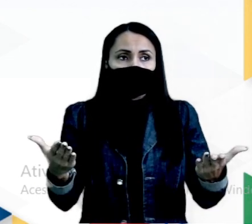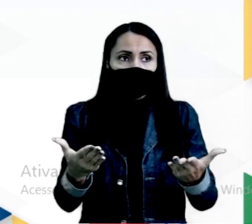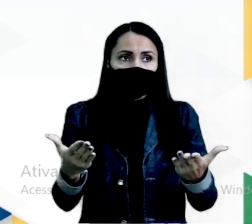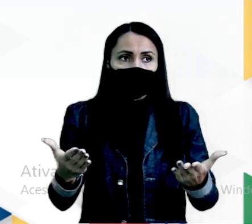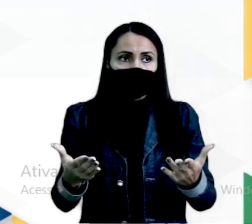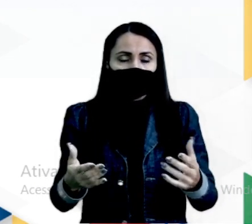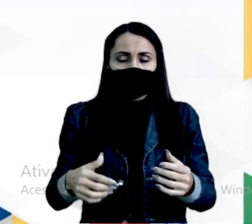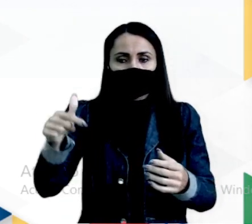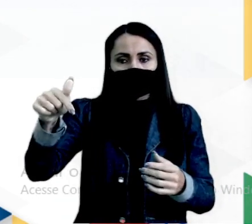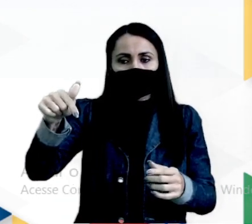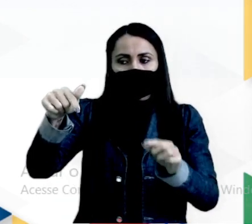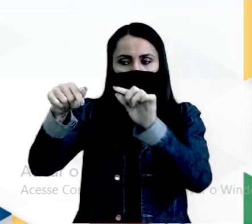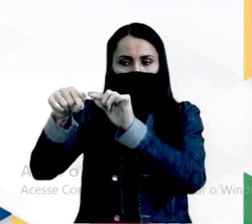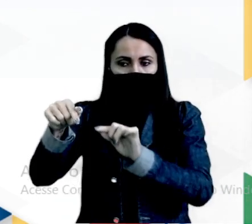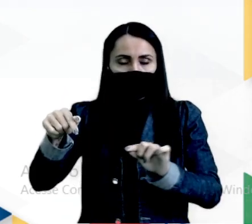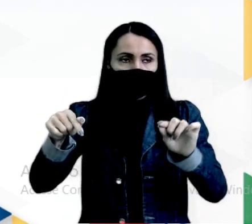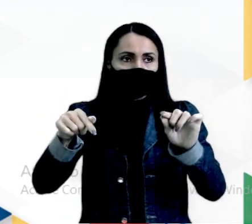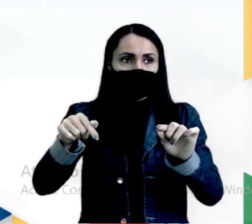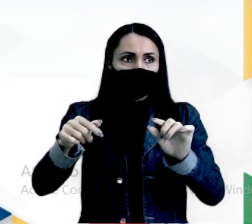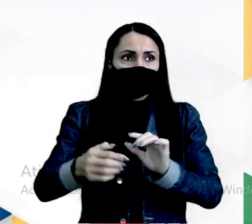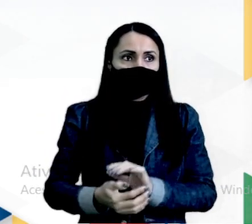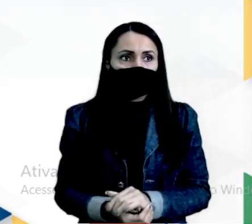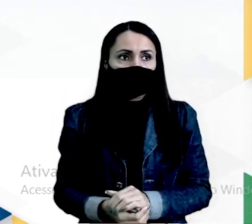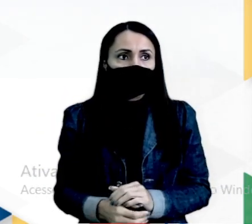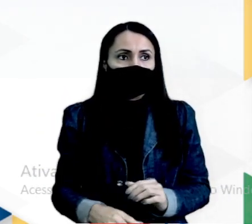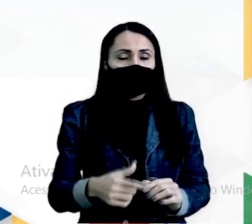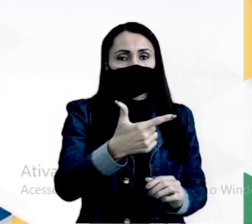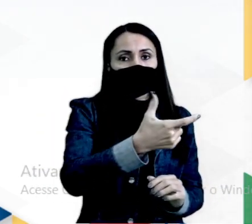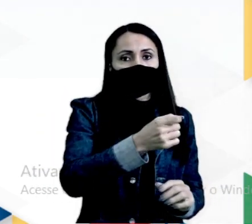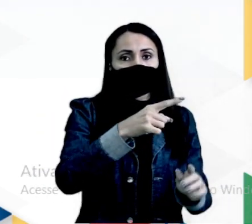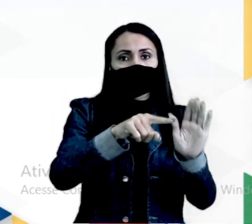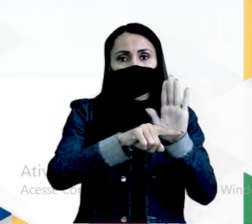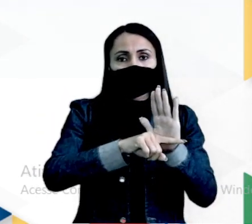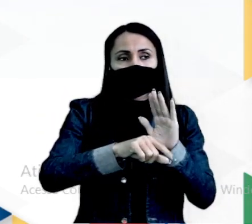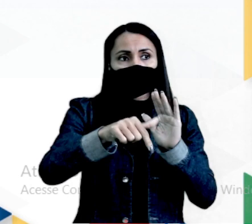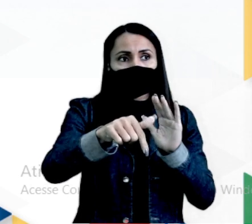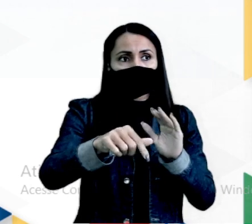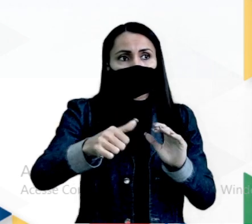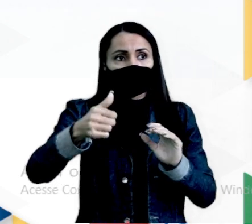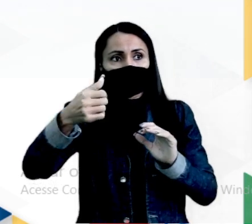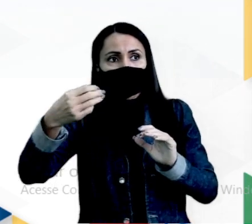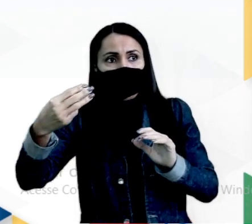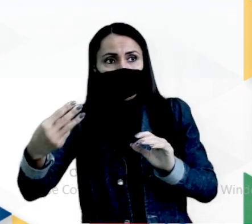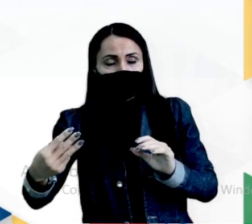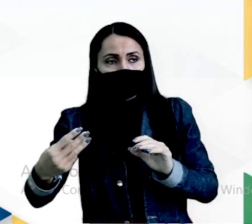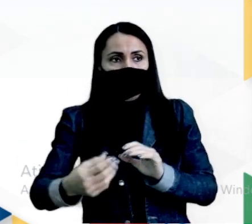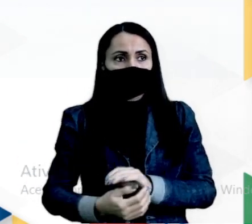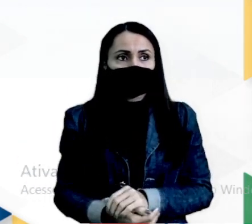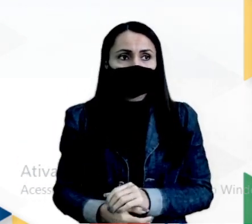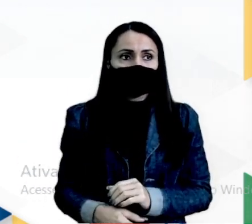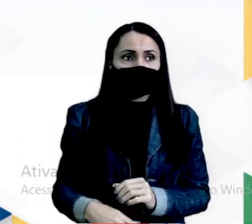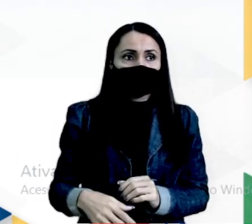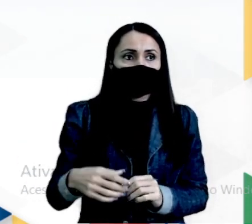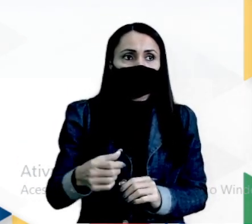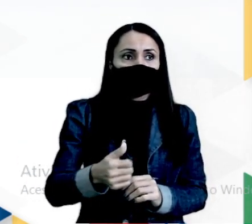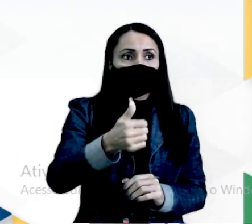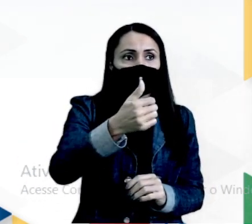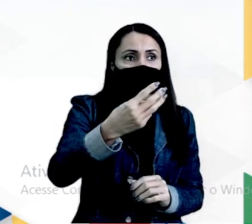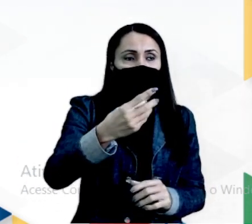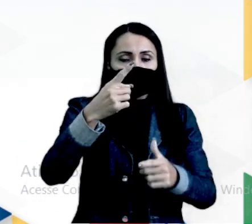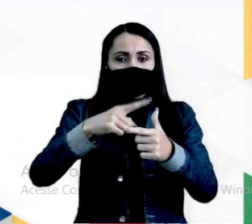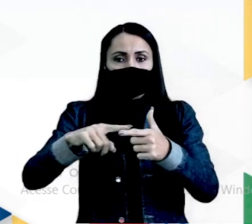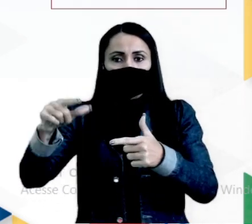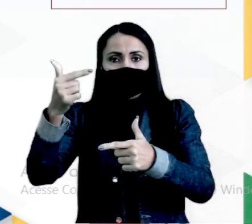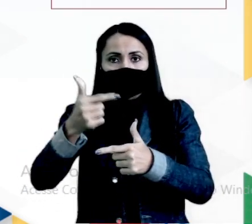passa esse 7 para o outro lado e muda o sinal. 20 menos 7 vai dar 13, 13 dividido por 2 dá quanto? Porque